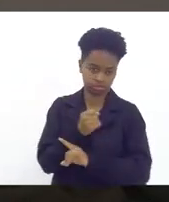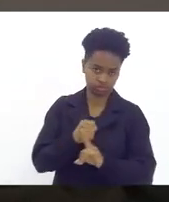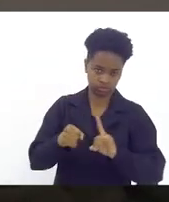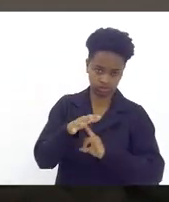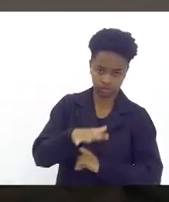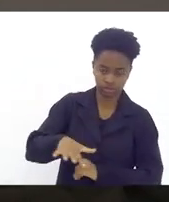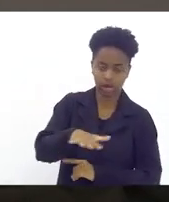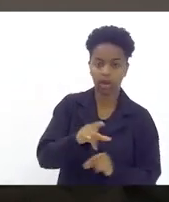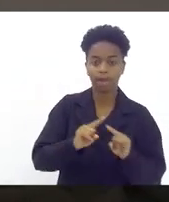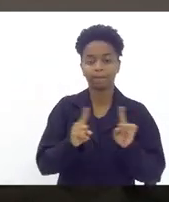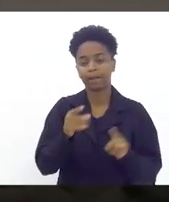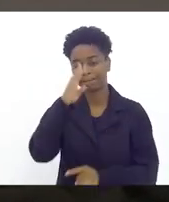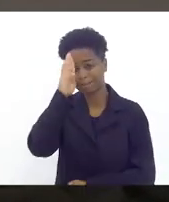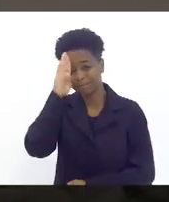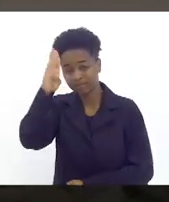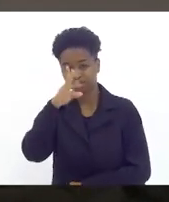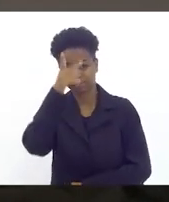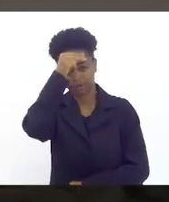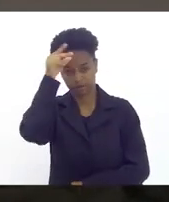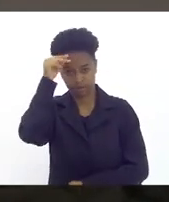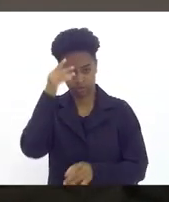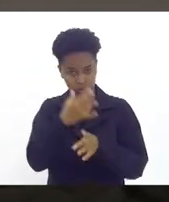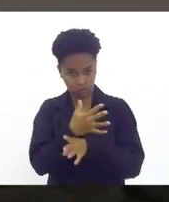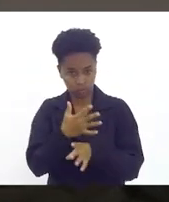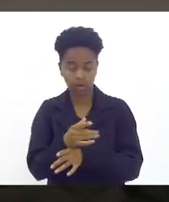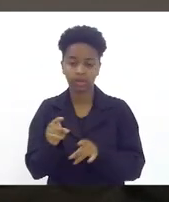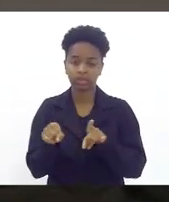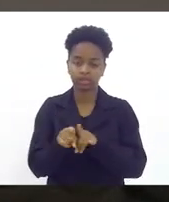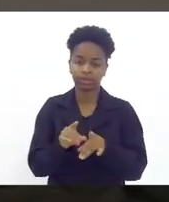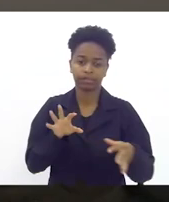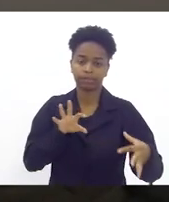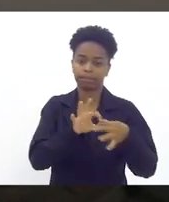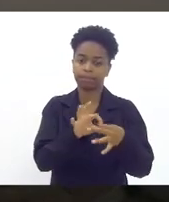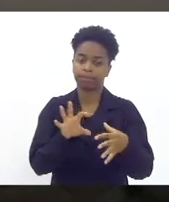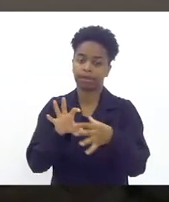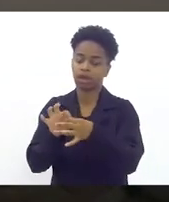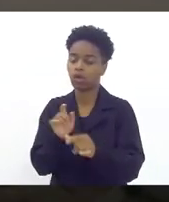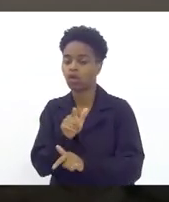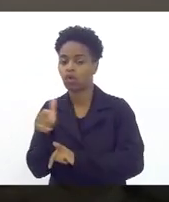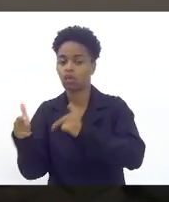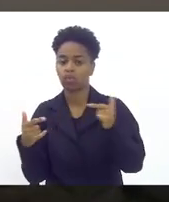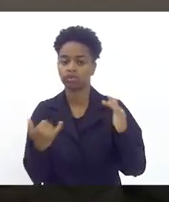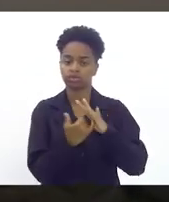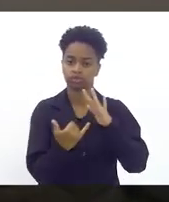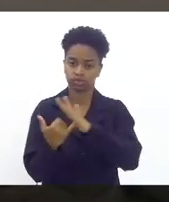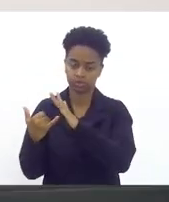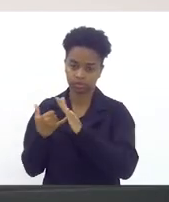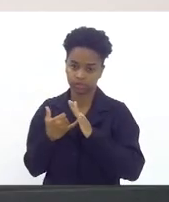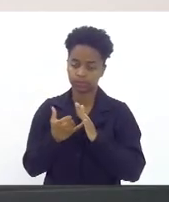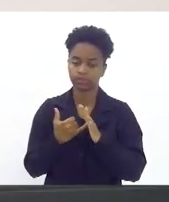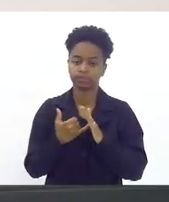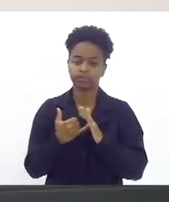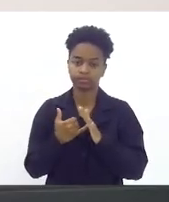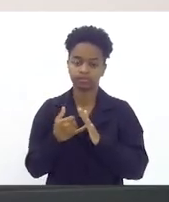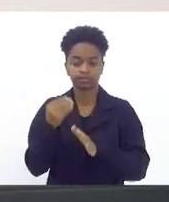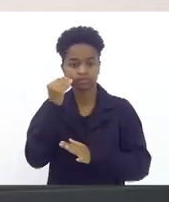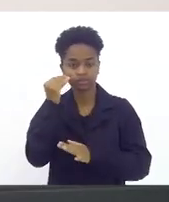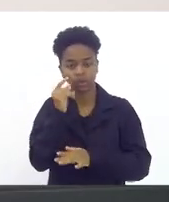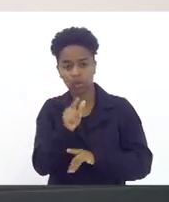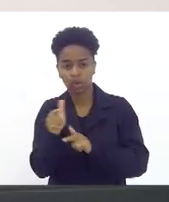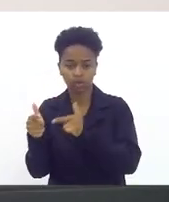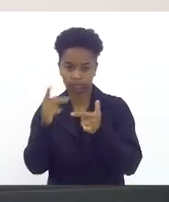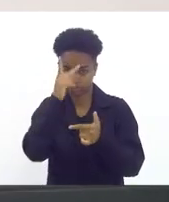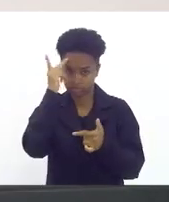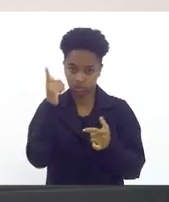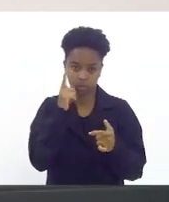principalmente Prefeitura de municipais fazendo parcerias com outras instituições para que outras técnicas